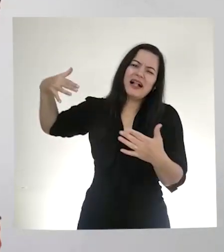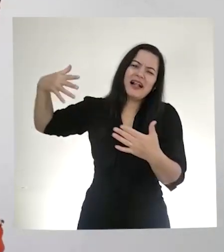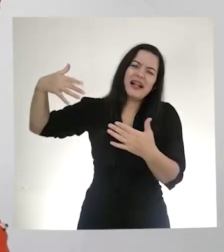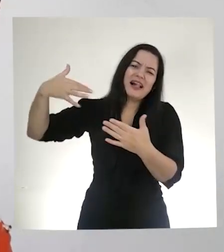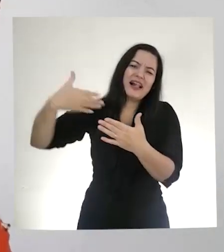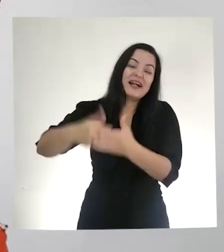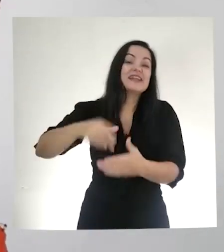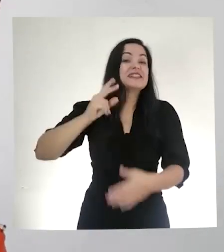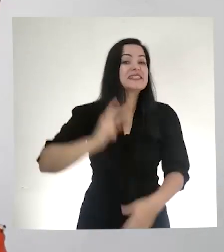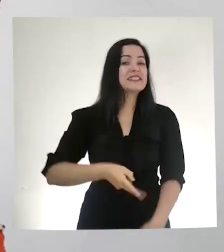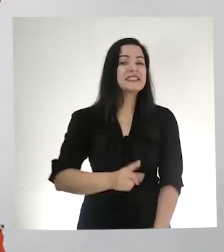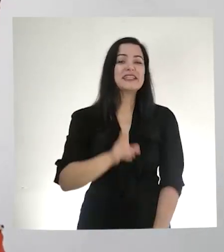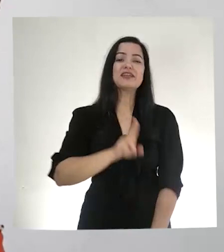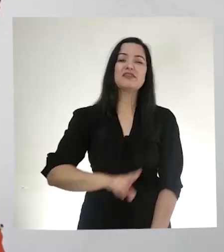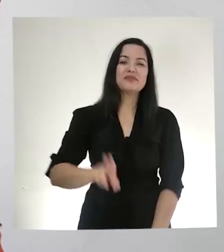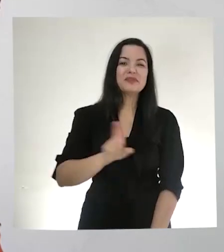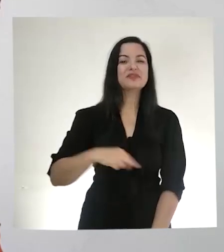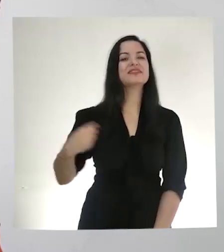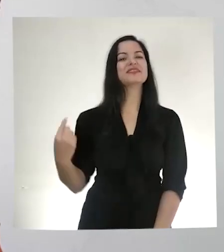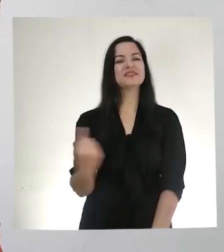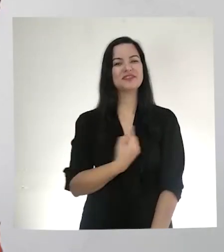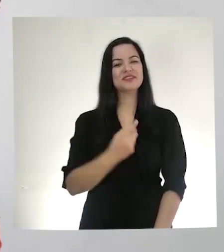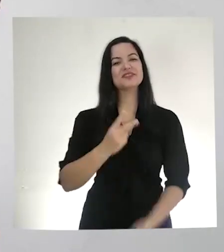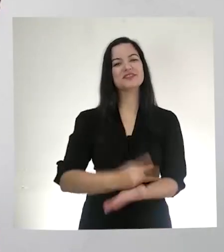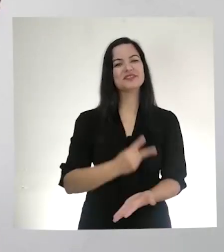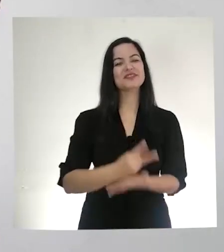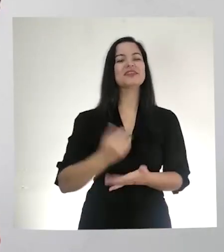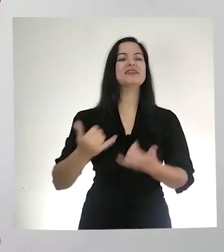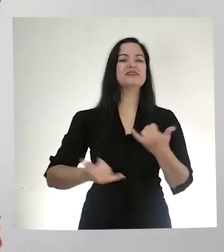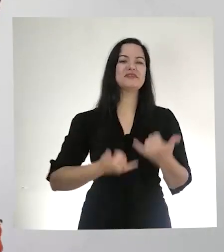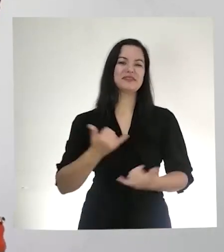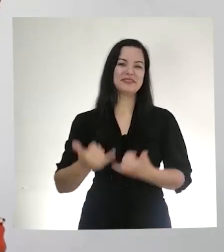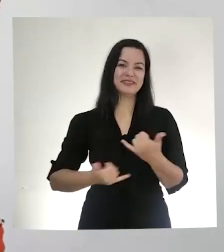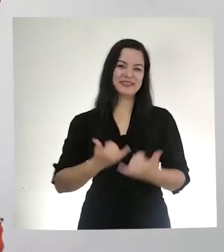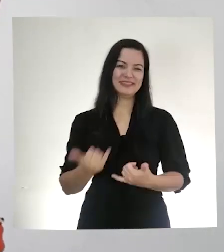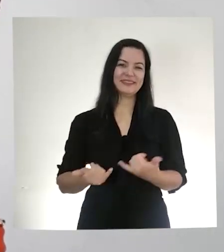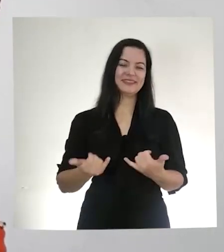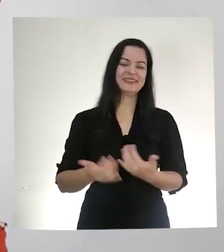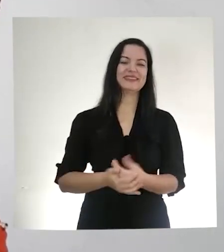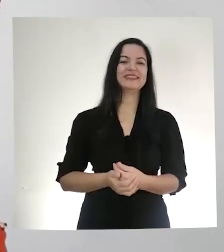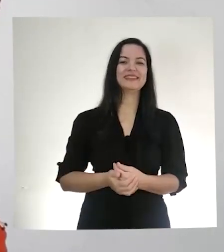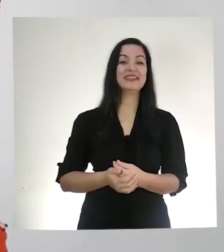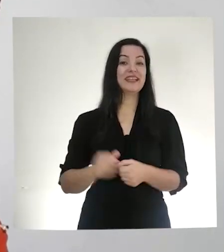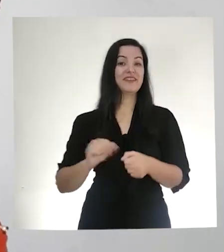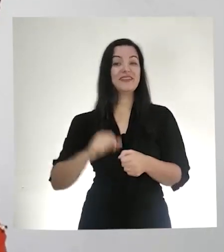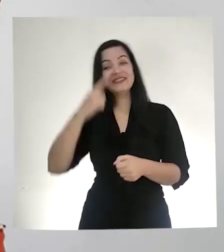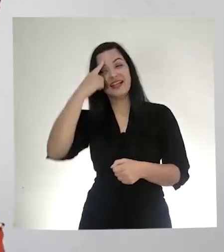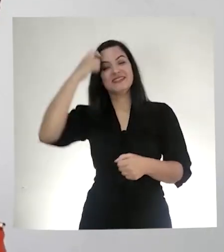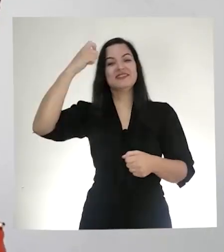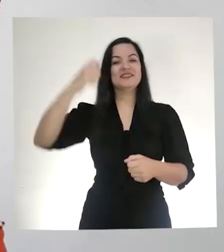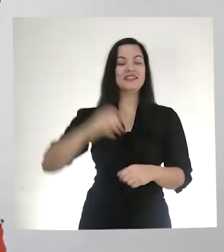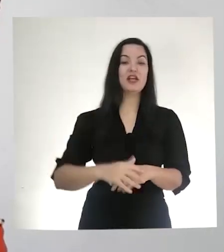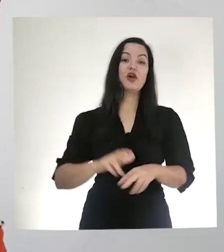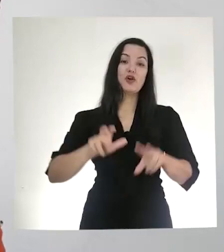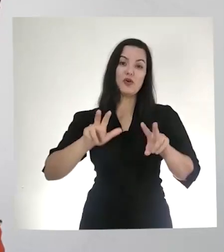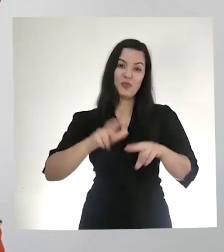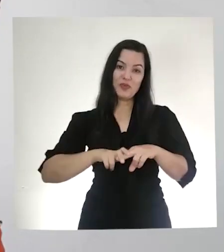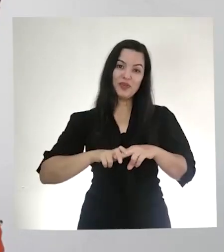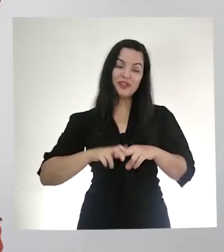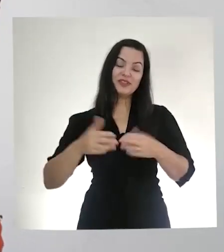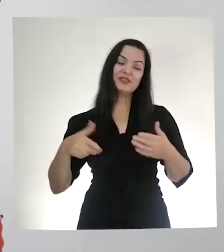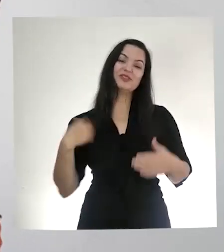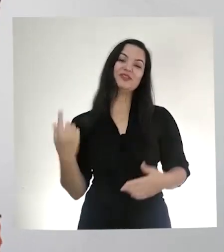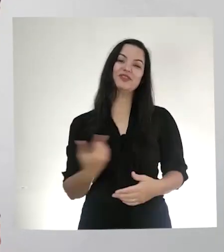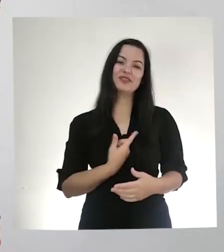até hoje são utilizadas por nós. É por isso que a Pro colocou como título do nosso